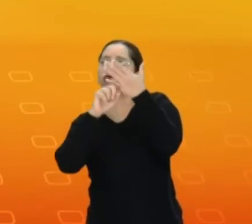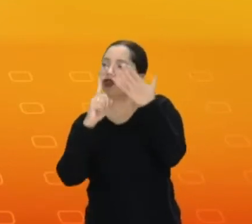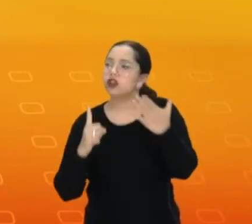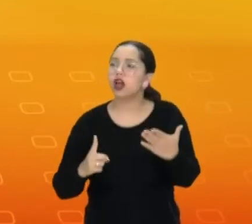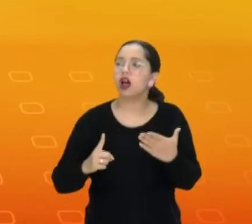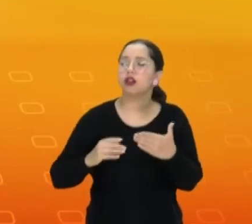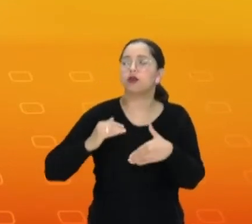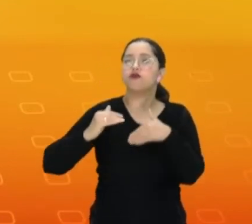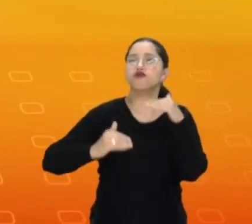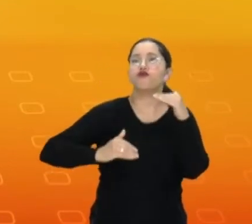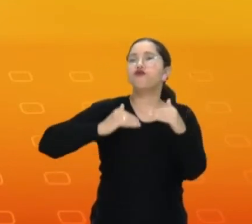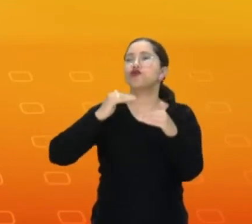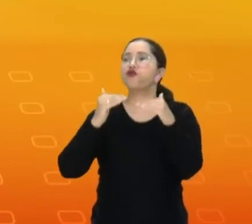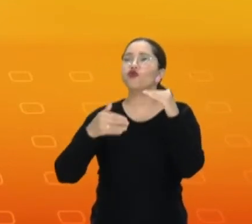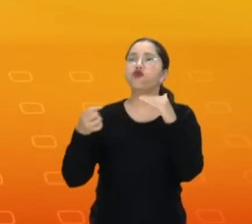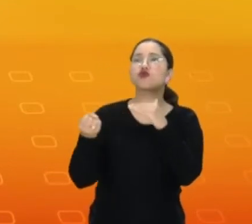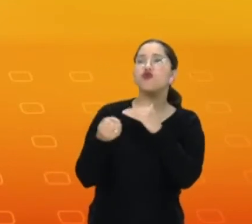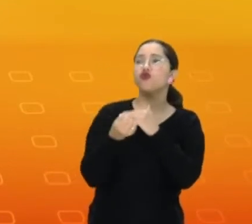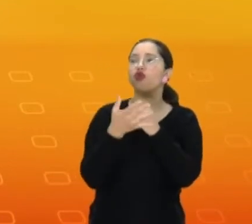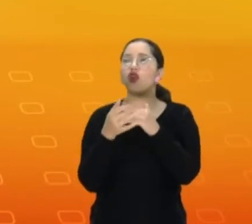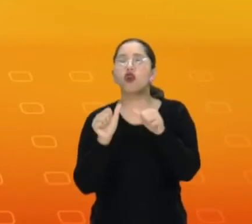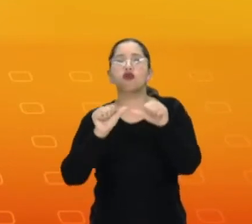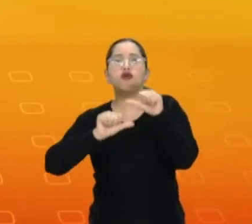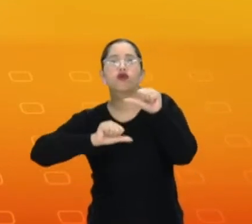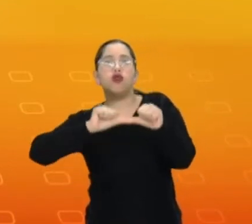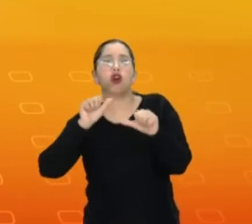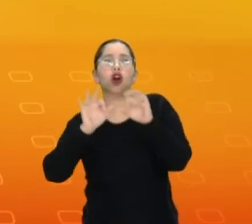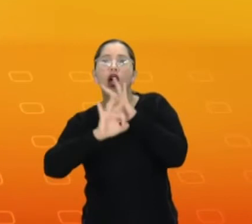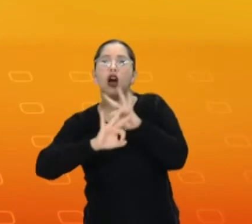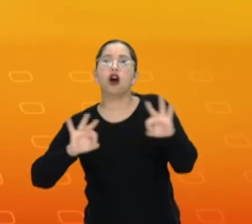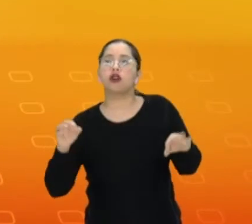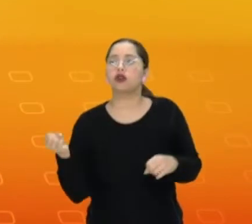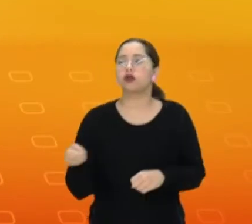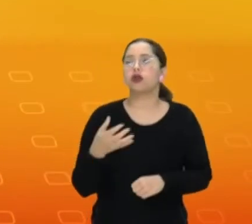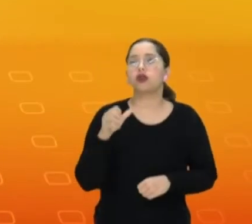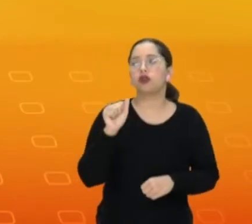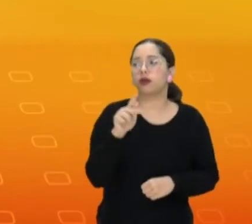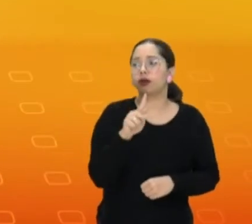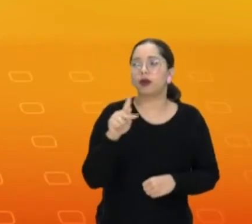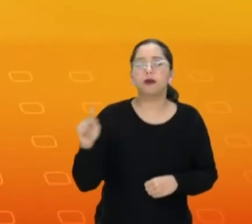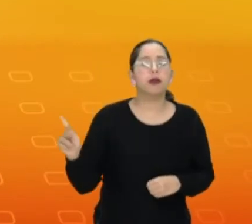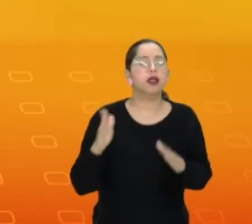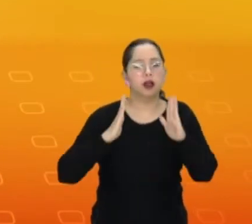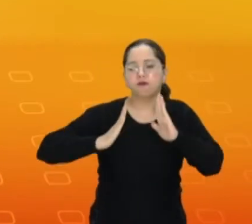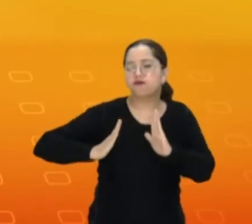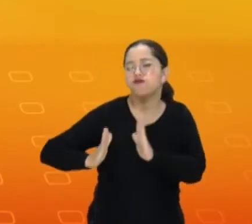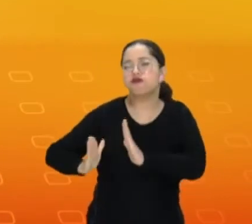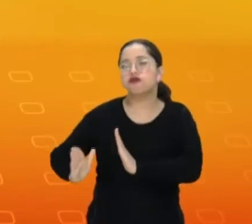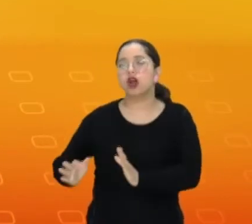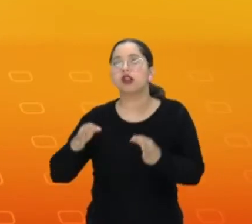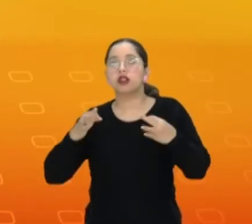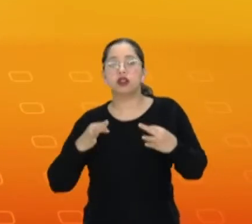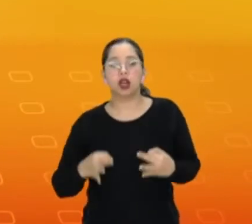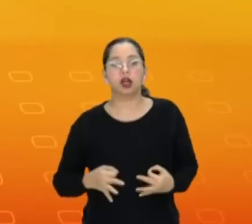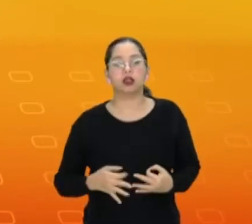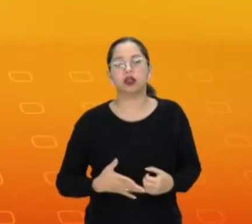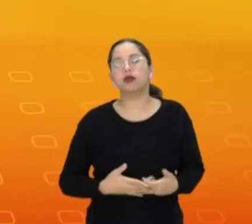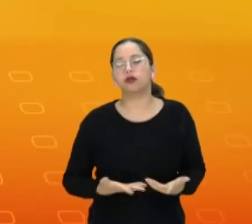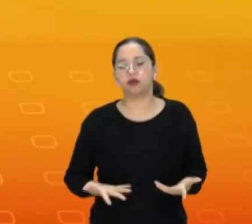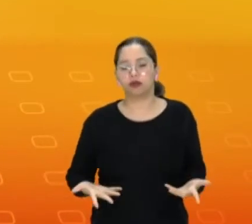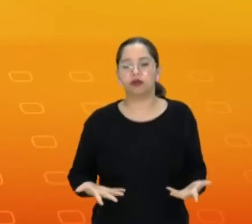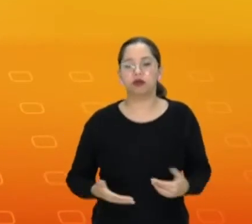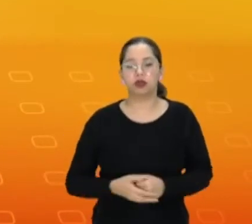modernizar os aplicativos dados toda a infraestrutura né e enfim sempre